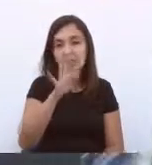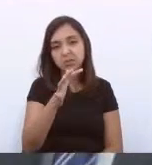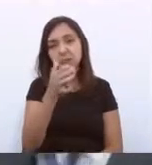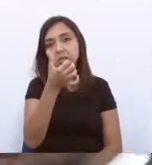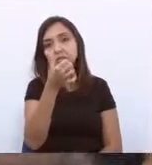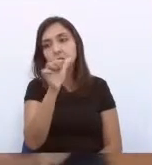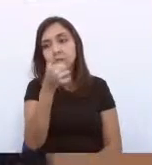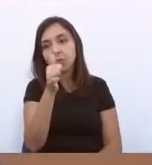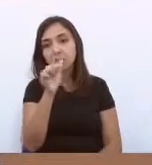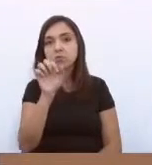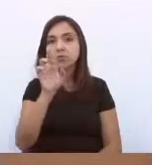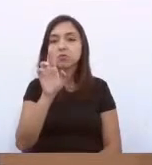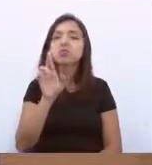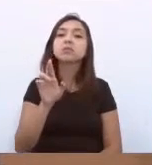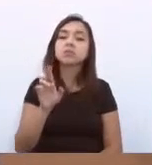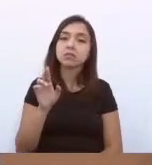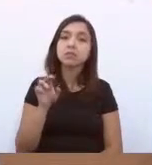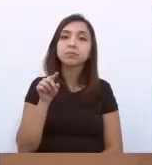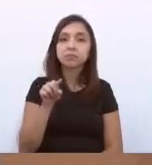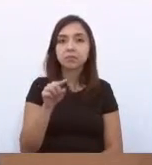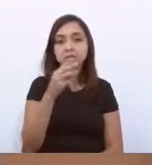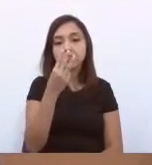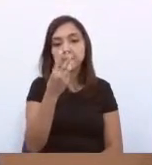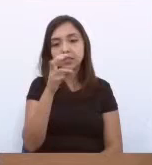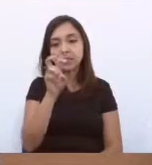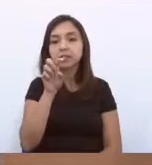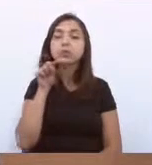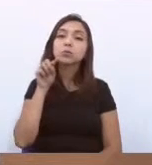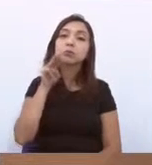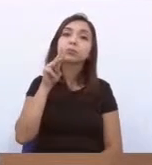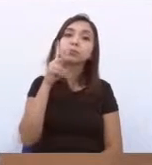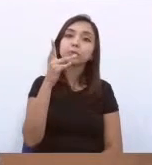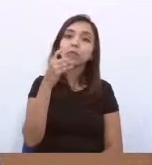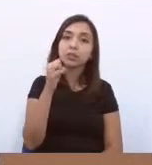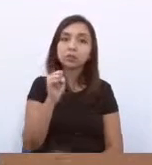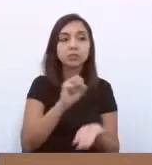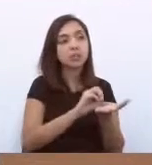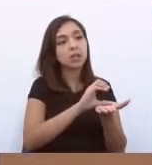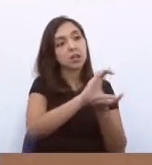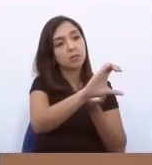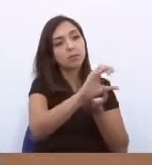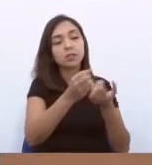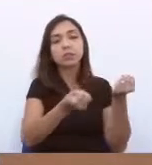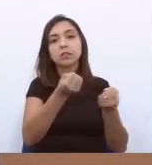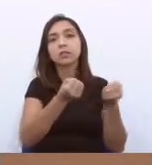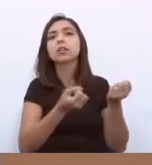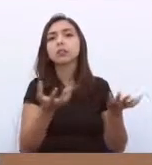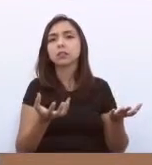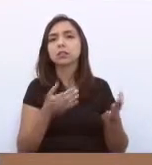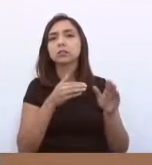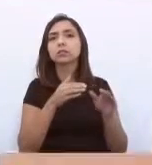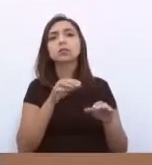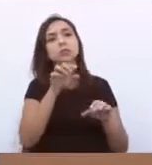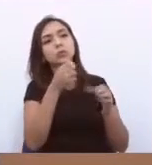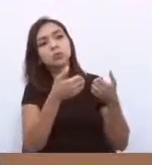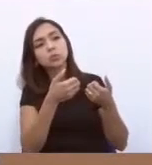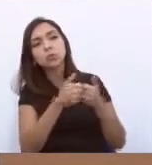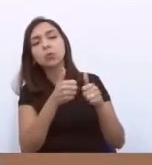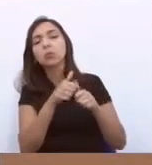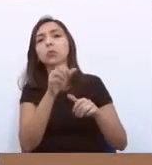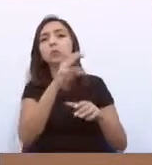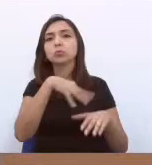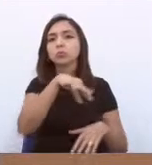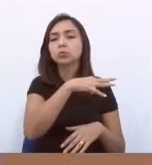11 milhões de reais. Sobra-se aí 35 milhões para se aplicar no trânsito. O que é aplicado no trânsito com essa